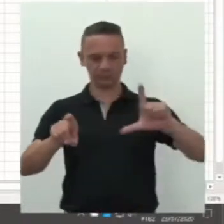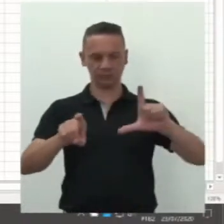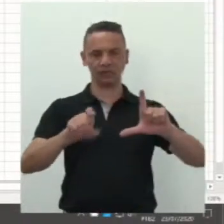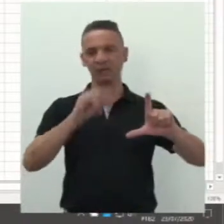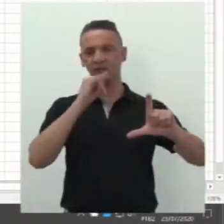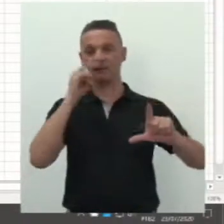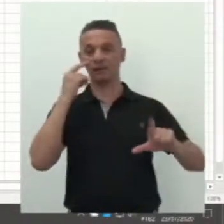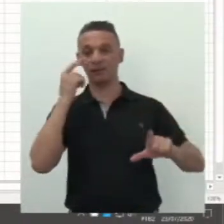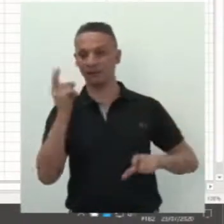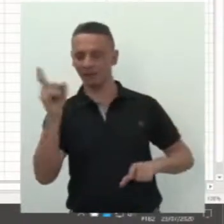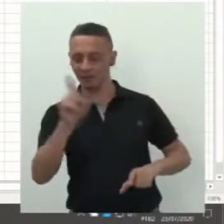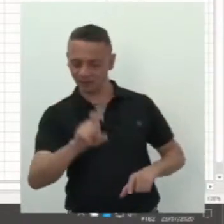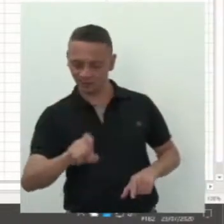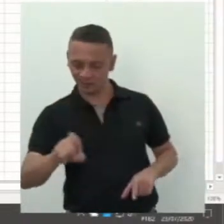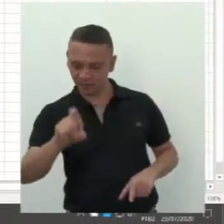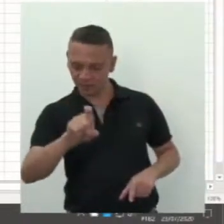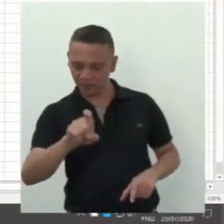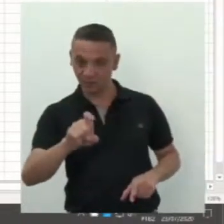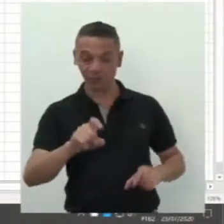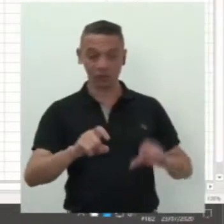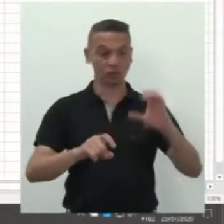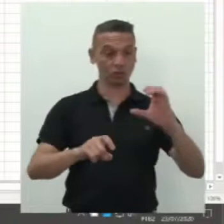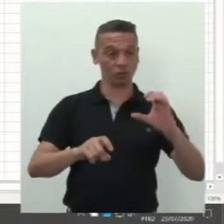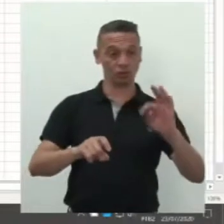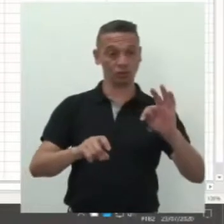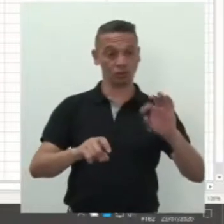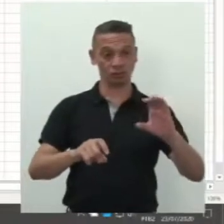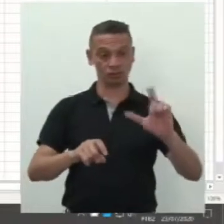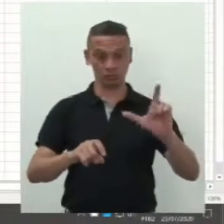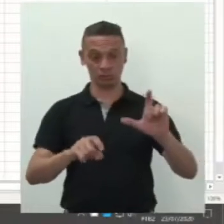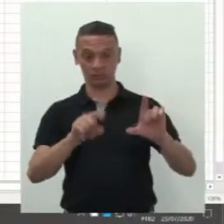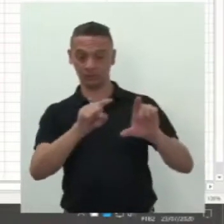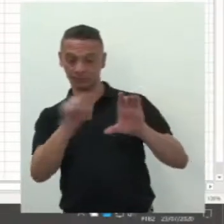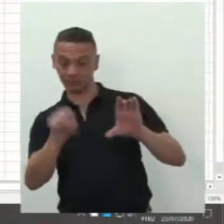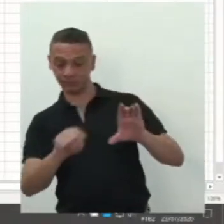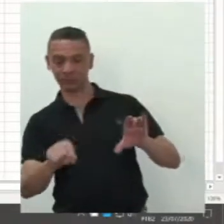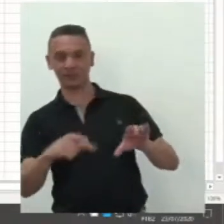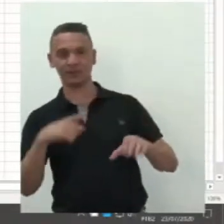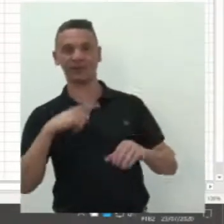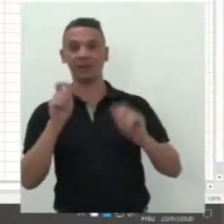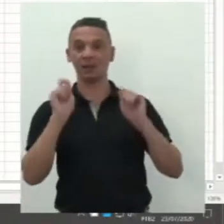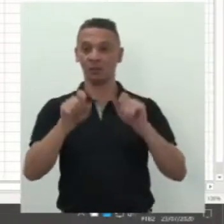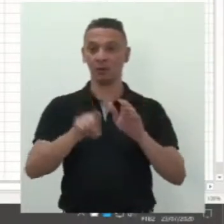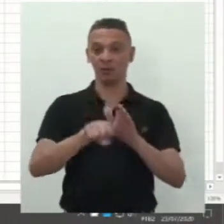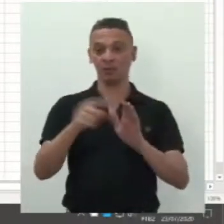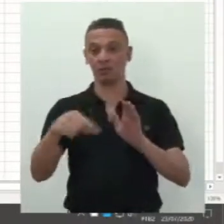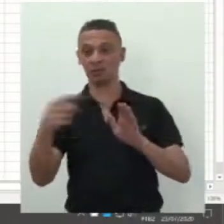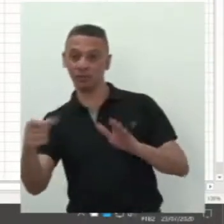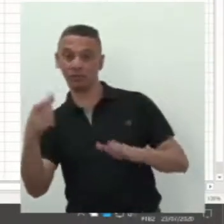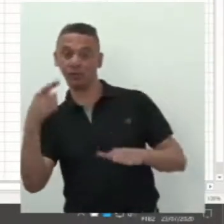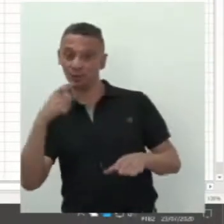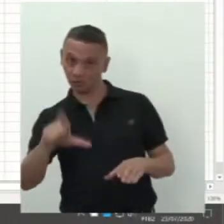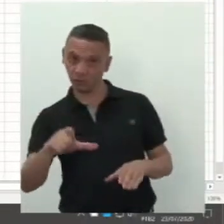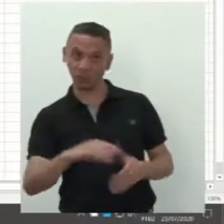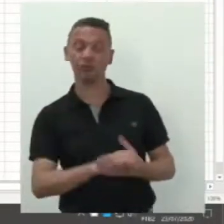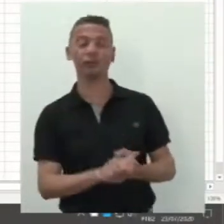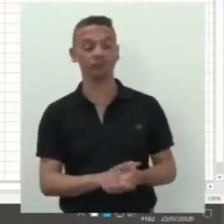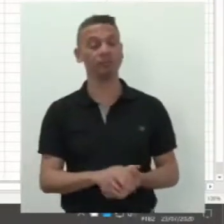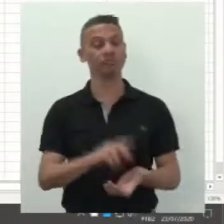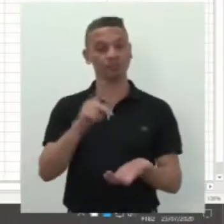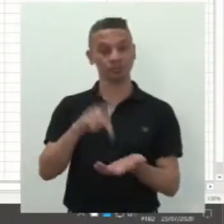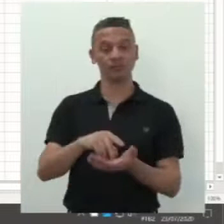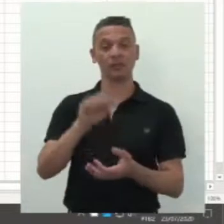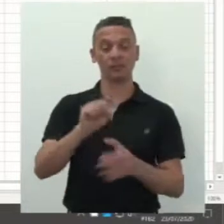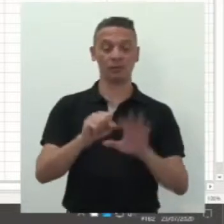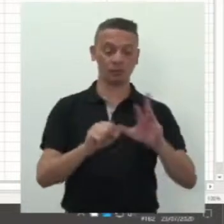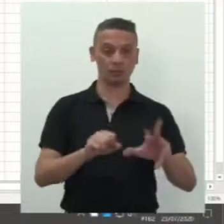caso aqui, ó, o desfazer é Ctrl Z, e eu tenho também o refazer. Ou não, era para eu ter deletado mesmo. Se eu der